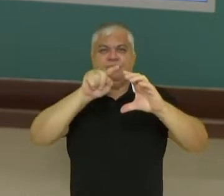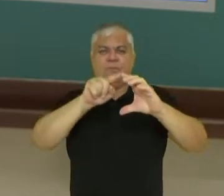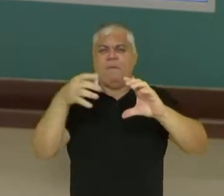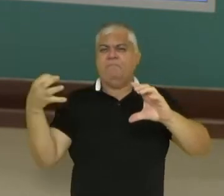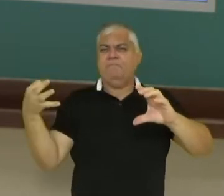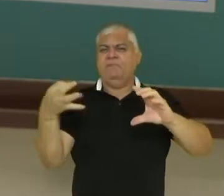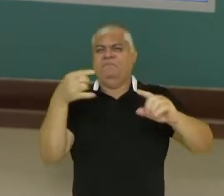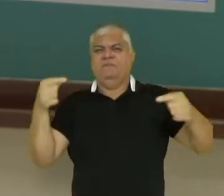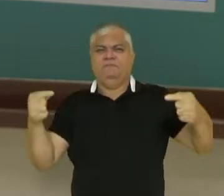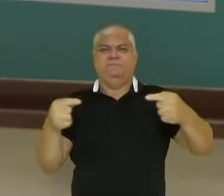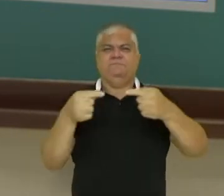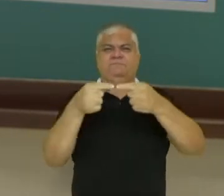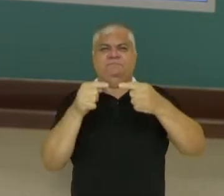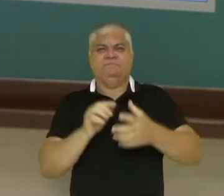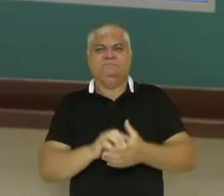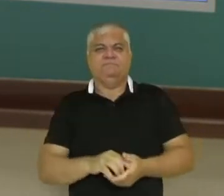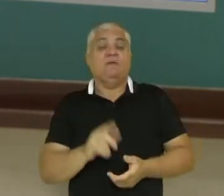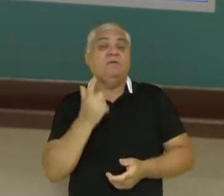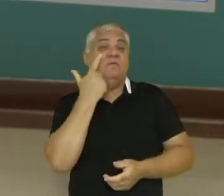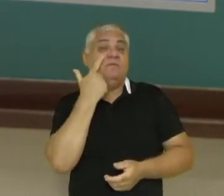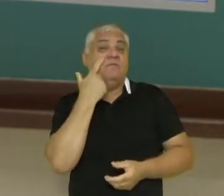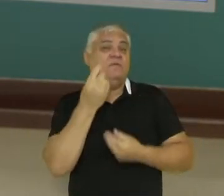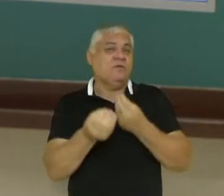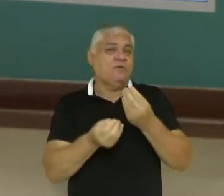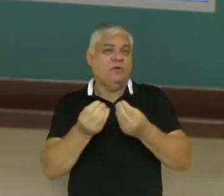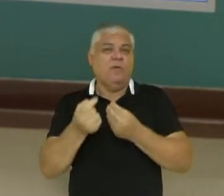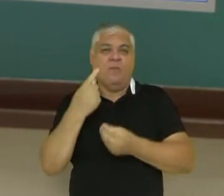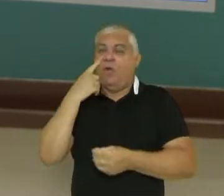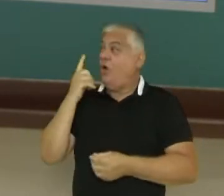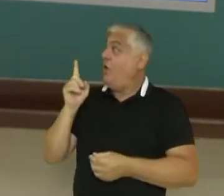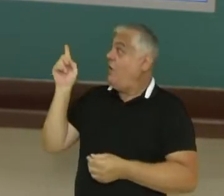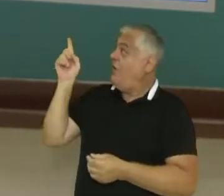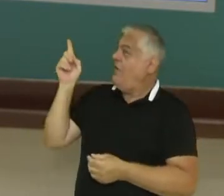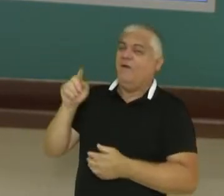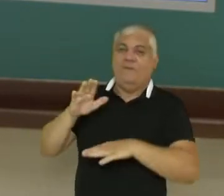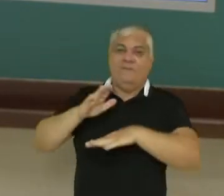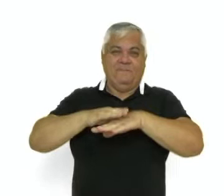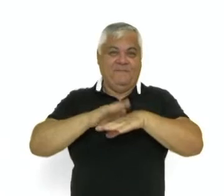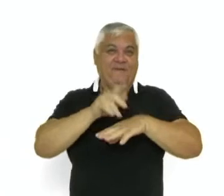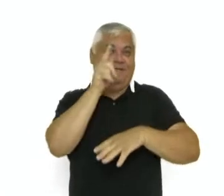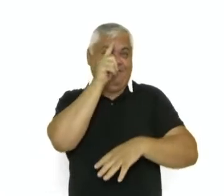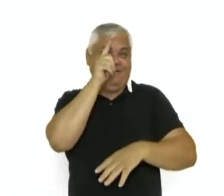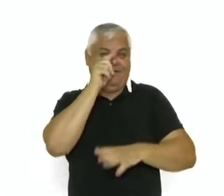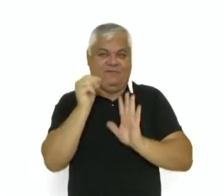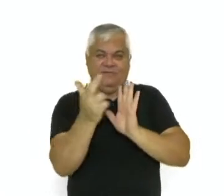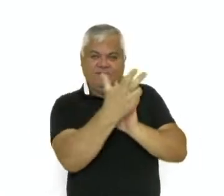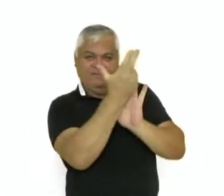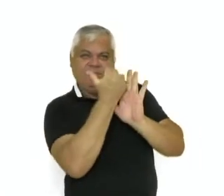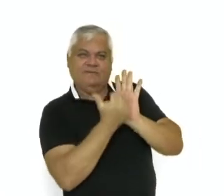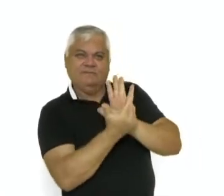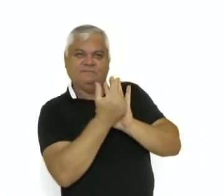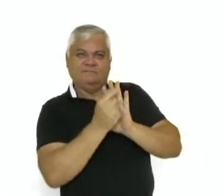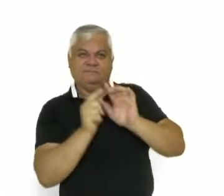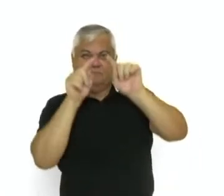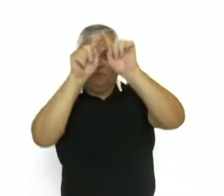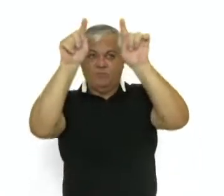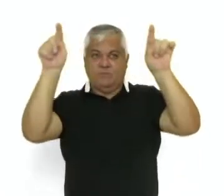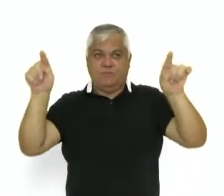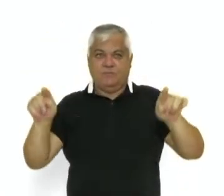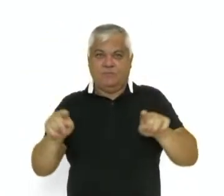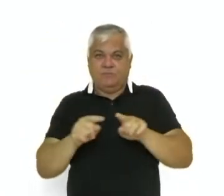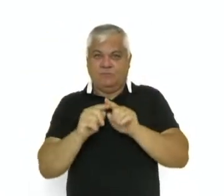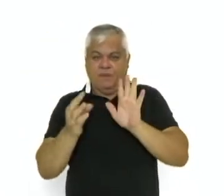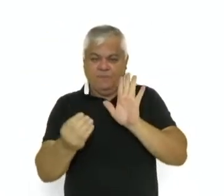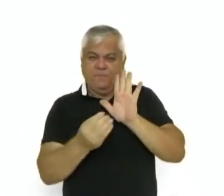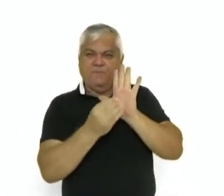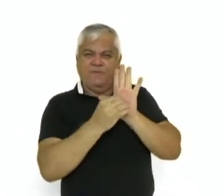de perfeição. Então vamos dar uma olhadinha nesse diagrama feito pelos gregos. Né? Então veja que no centro tinha a terra,